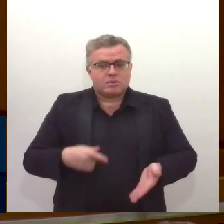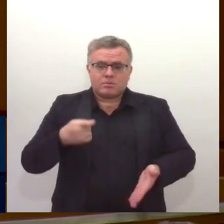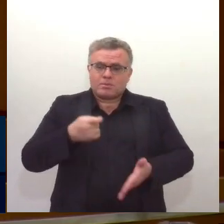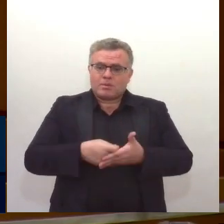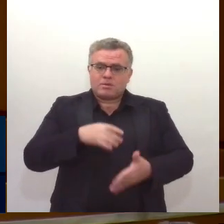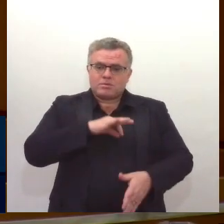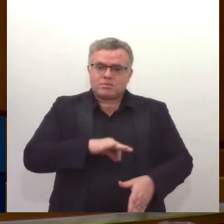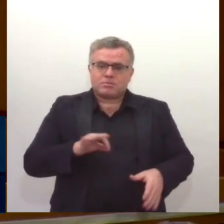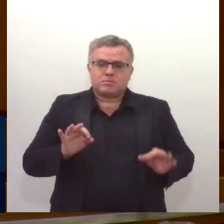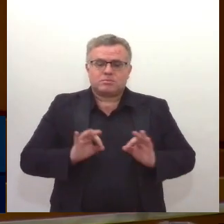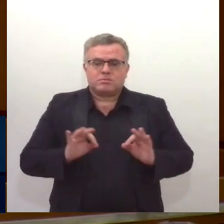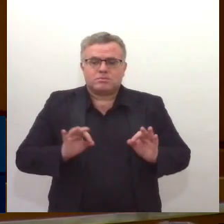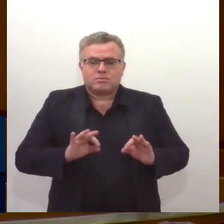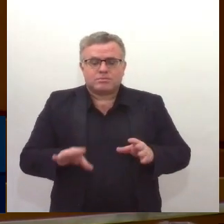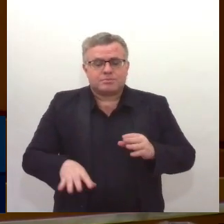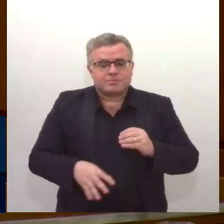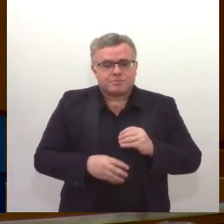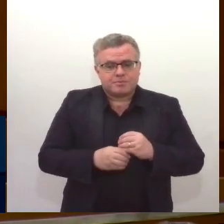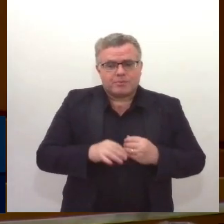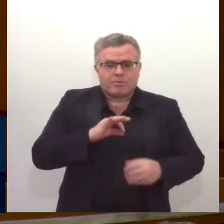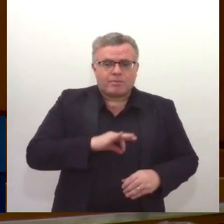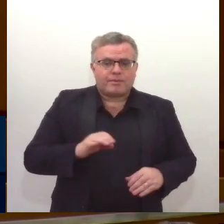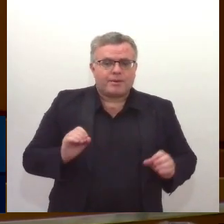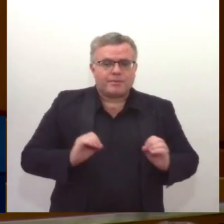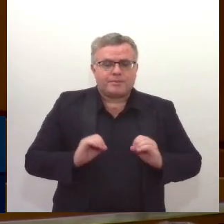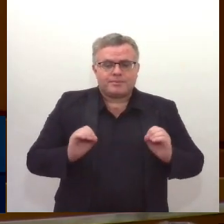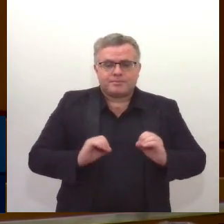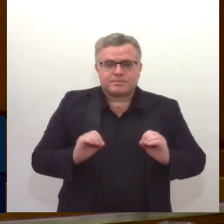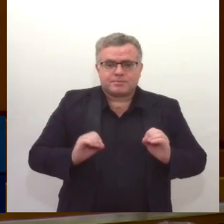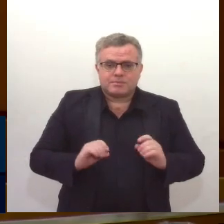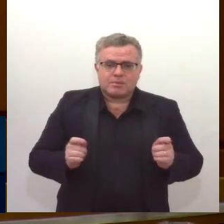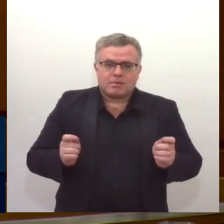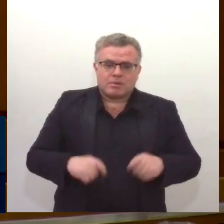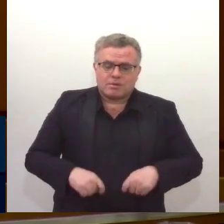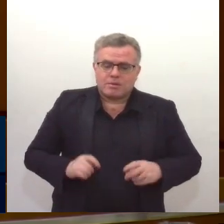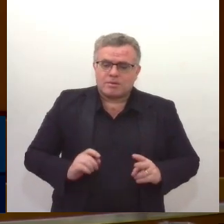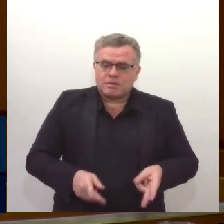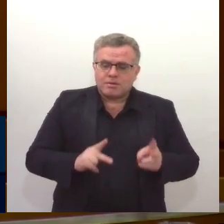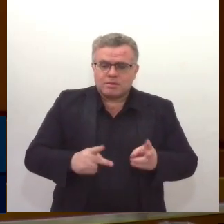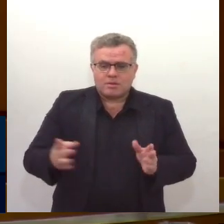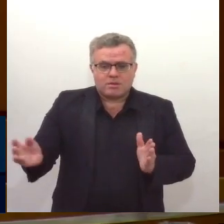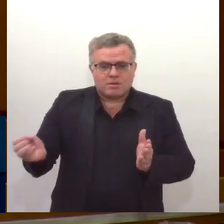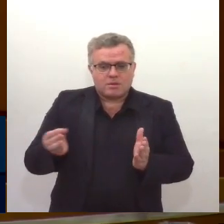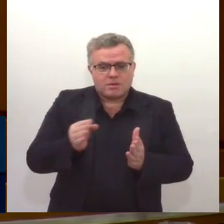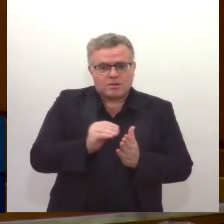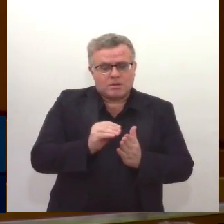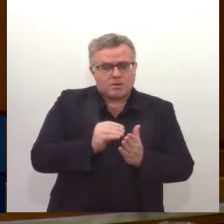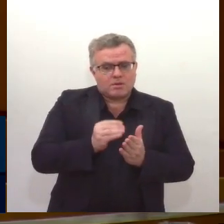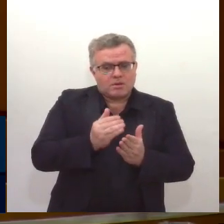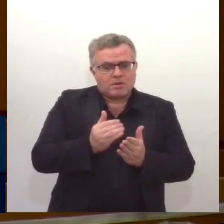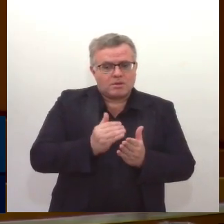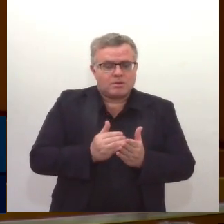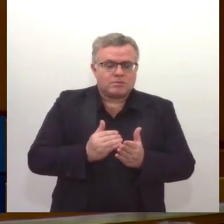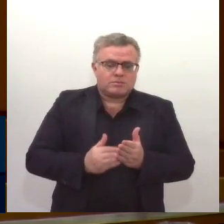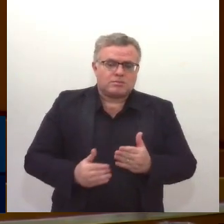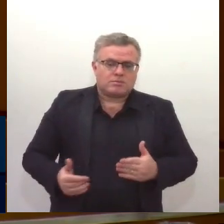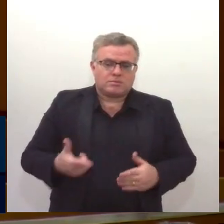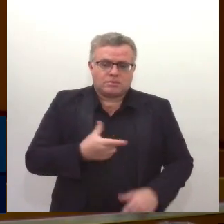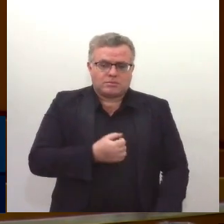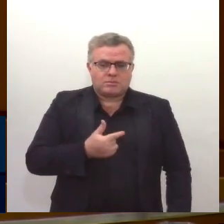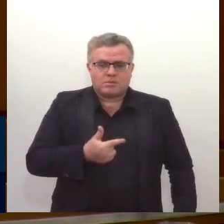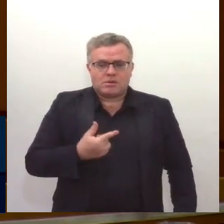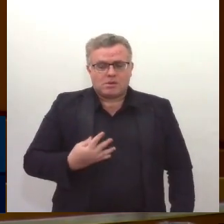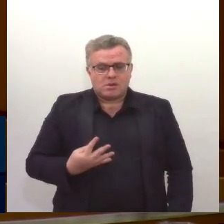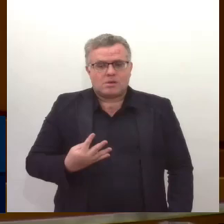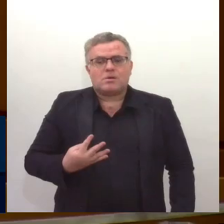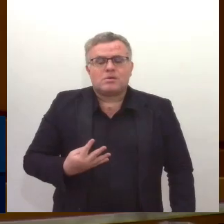retroativo referente à atualização do piso salarial de 2024 e também o